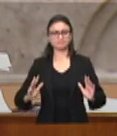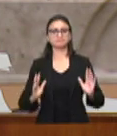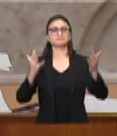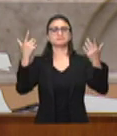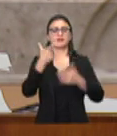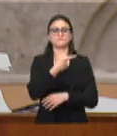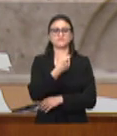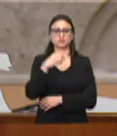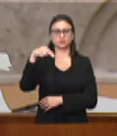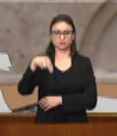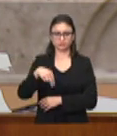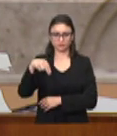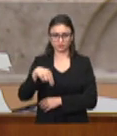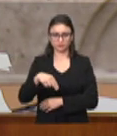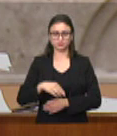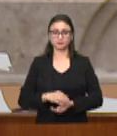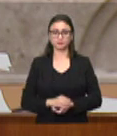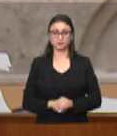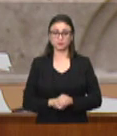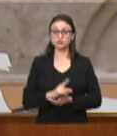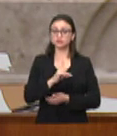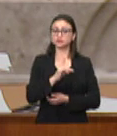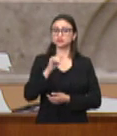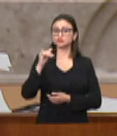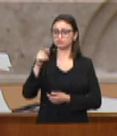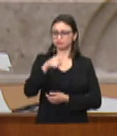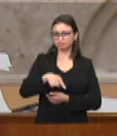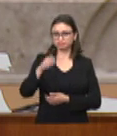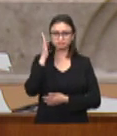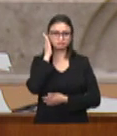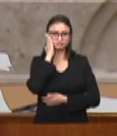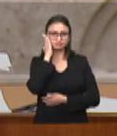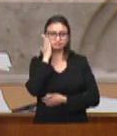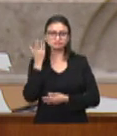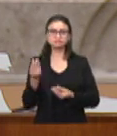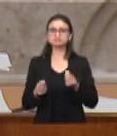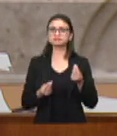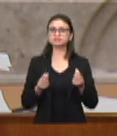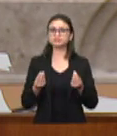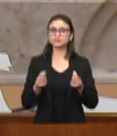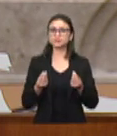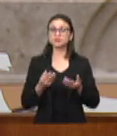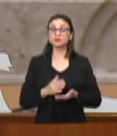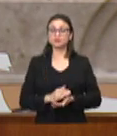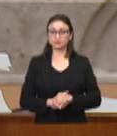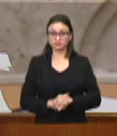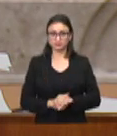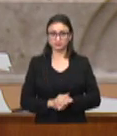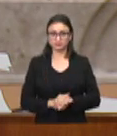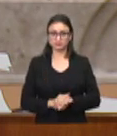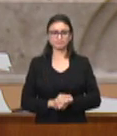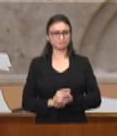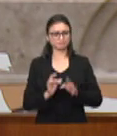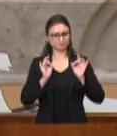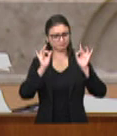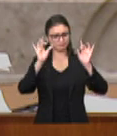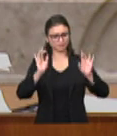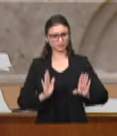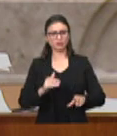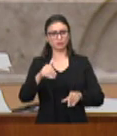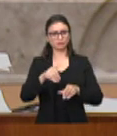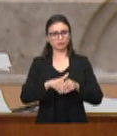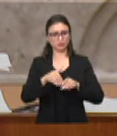em 20 de novembro. A data, todos sabemos, e a partir do magnífico voto